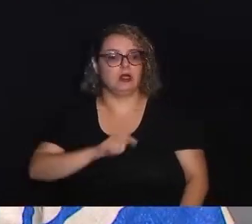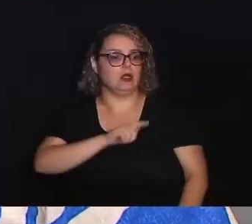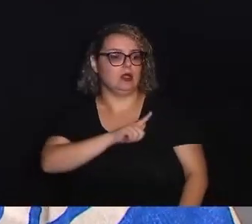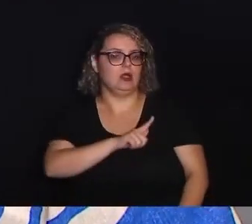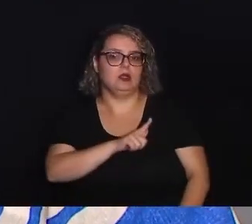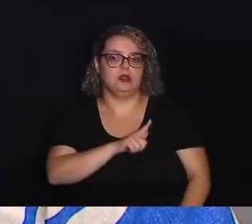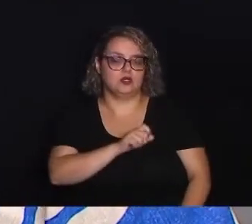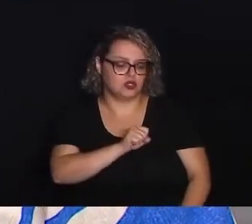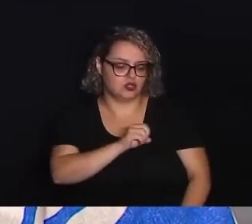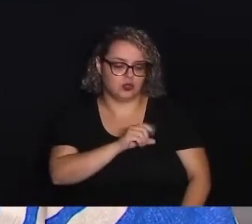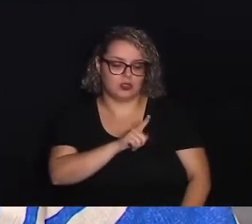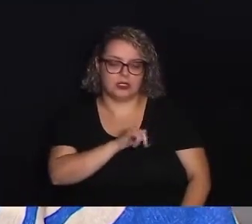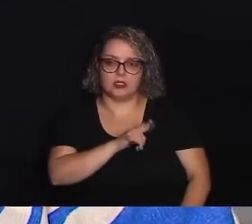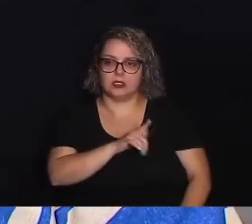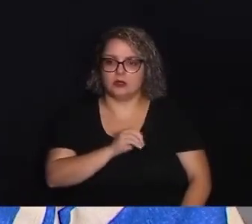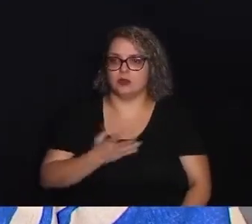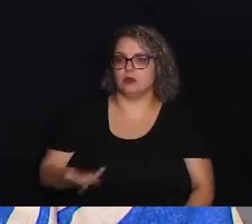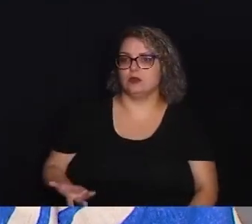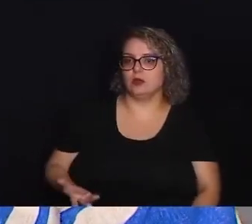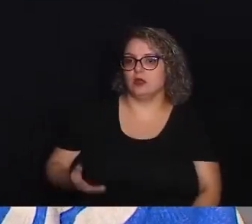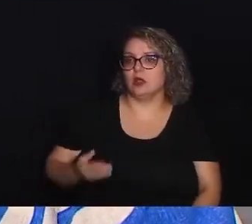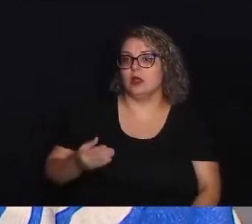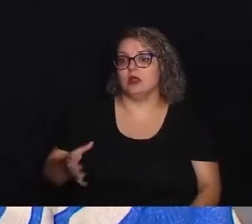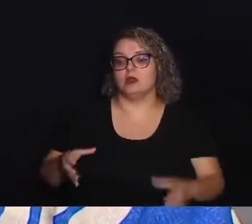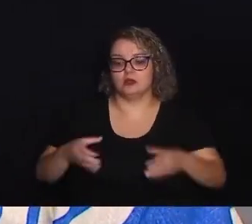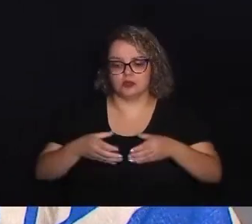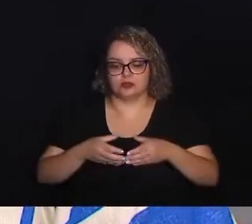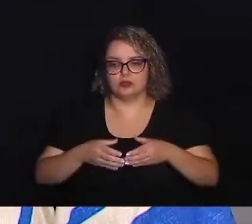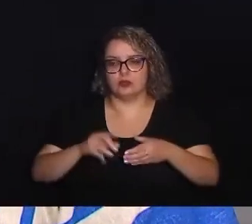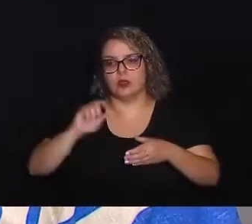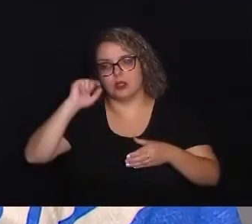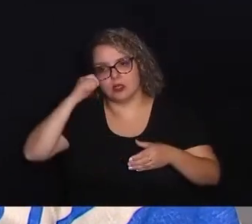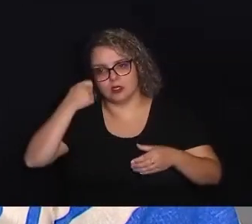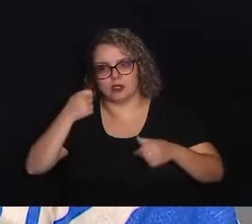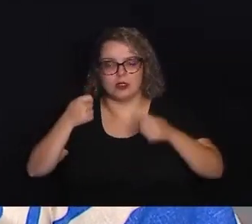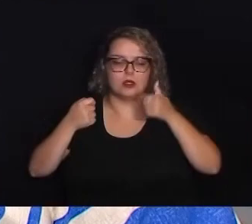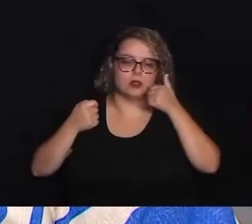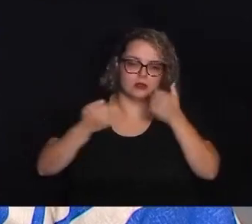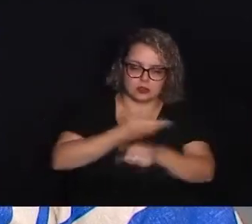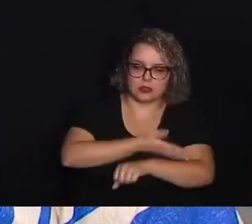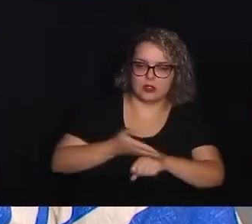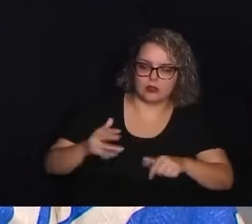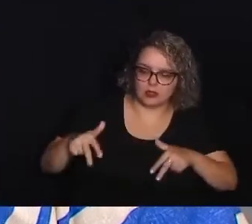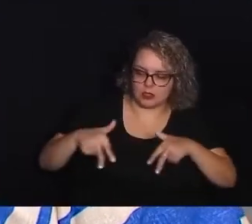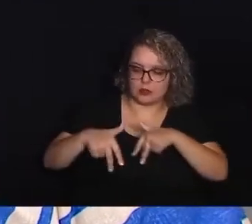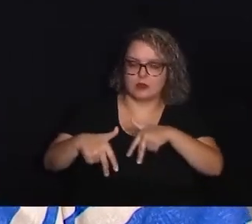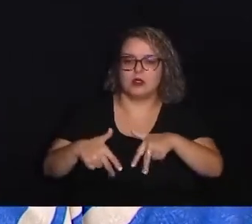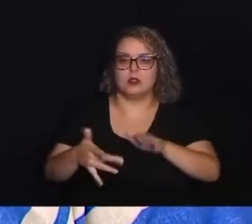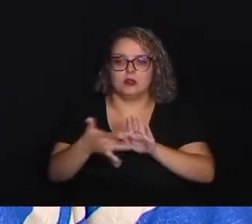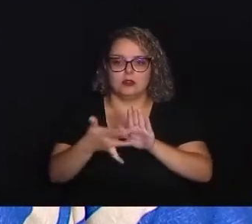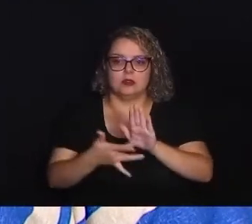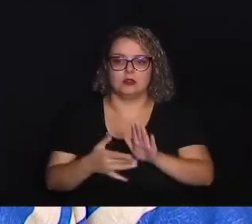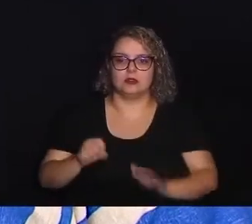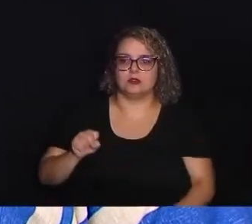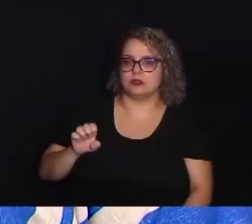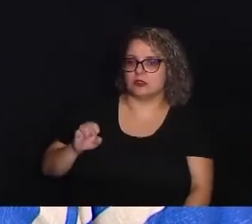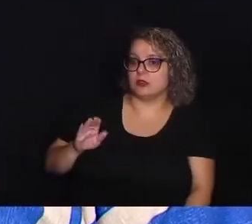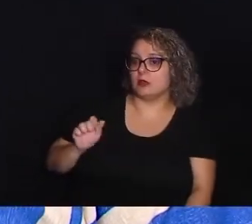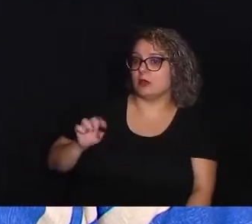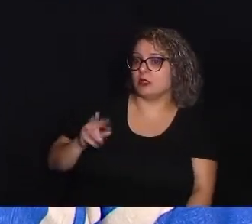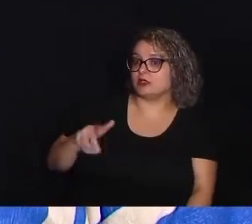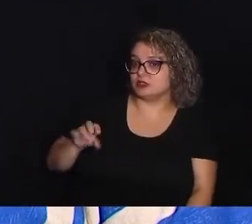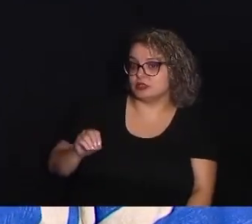e assim o time é composto de negros e brancos e todo mundo com um compromisso nessa